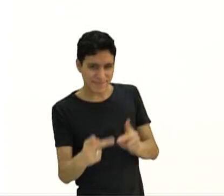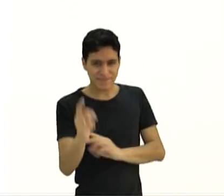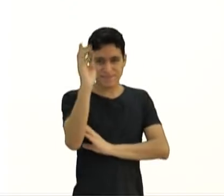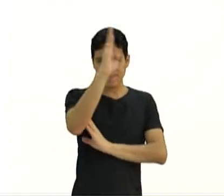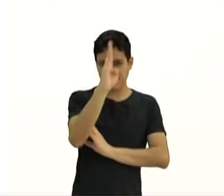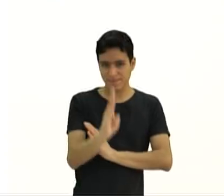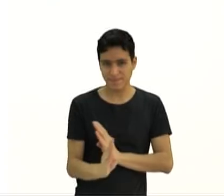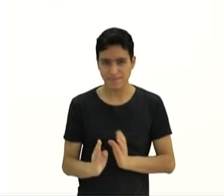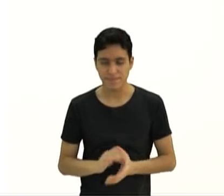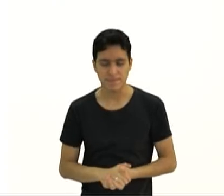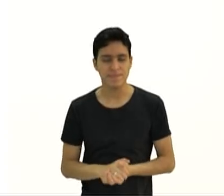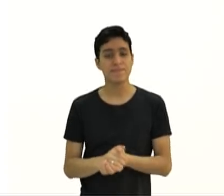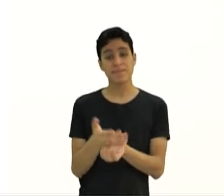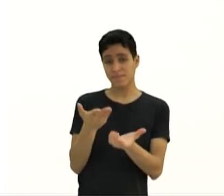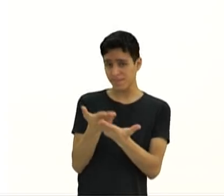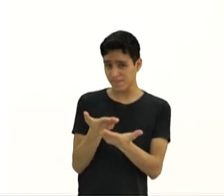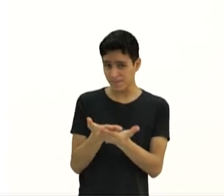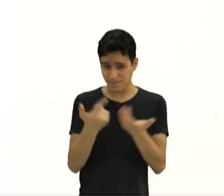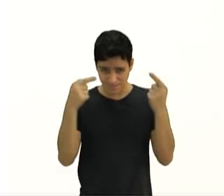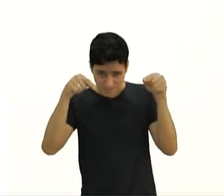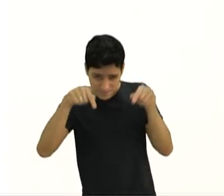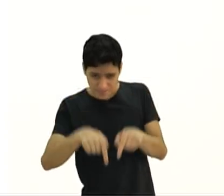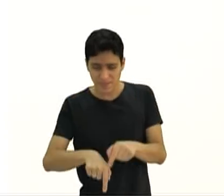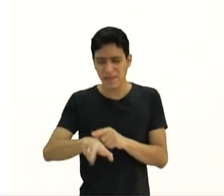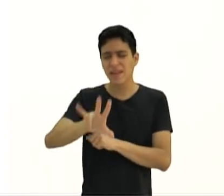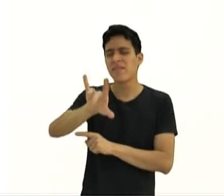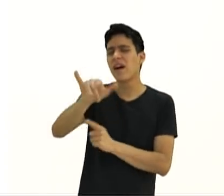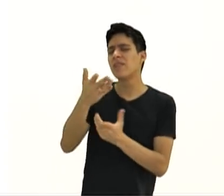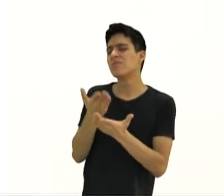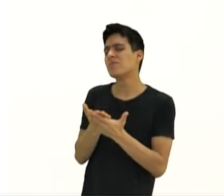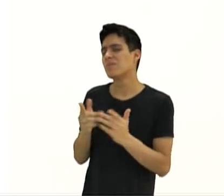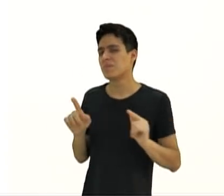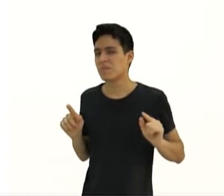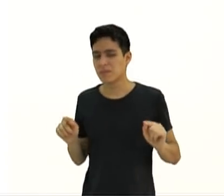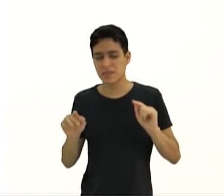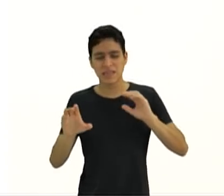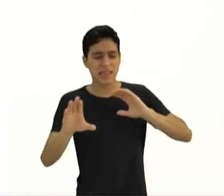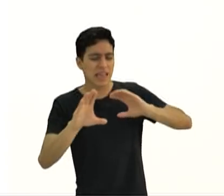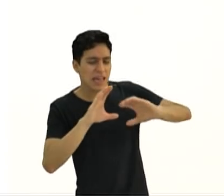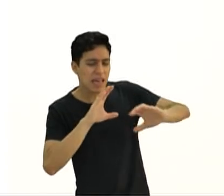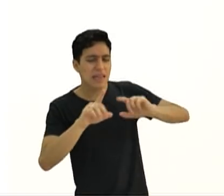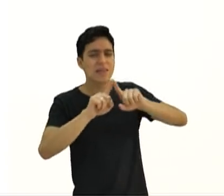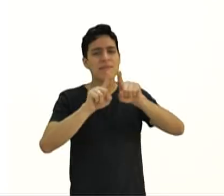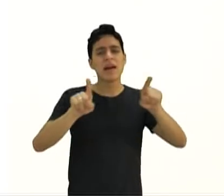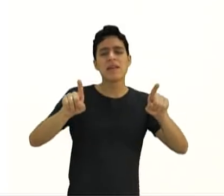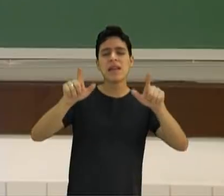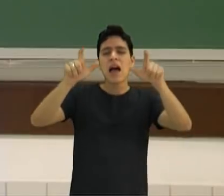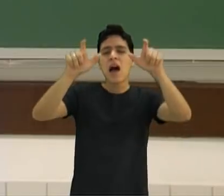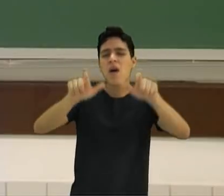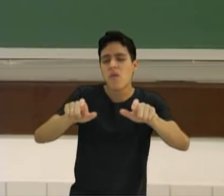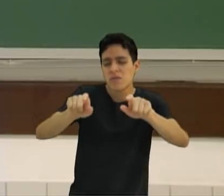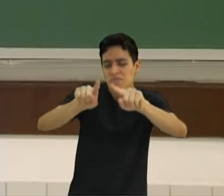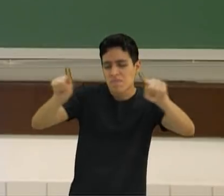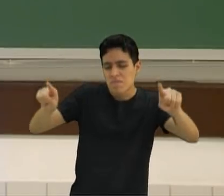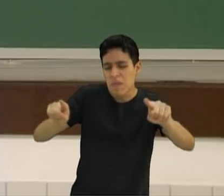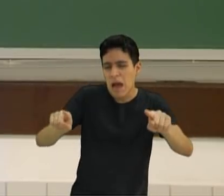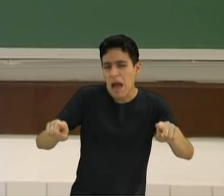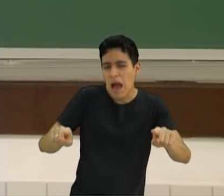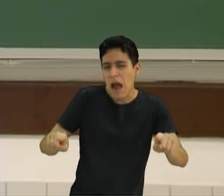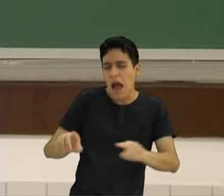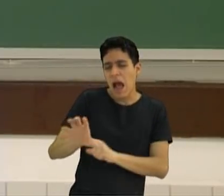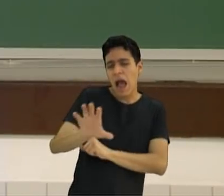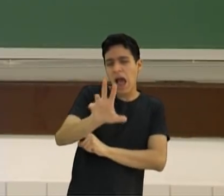Na aula de hoje, a gente vai estudar sobre os cantos de matriz indígena e africana,